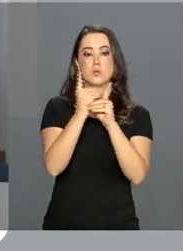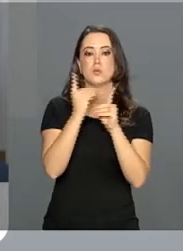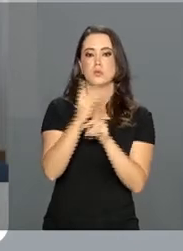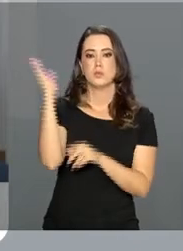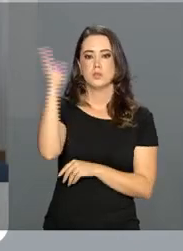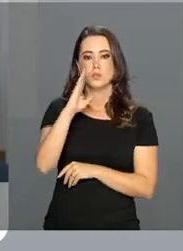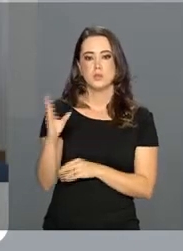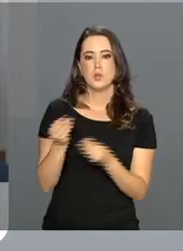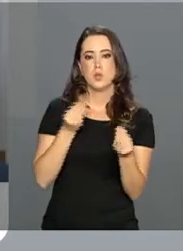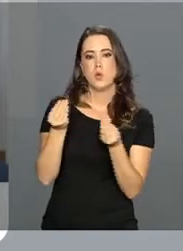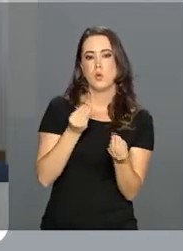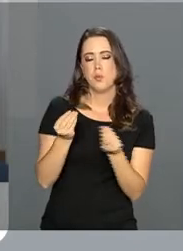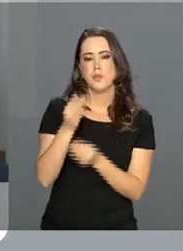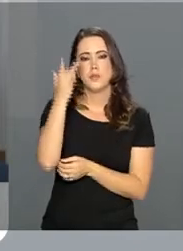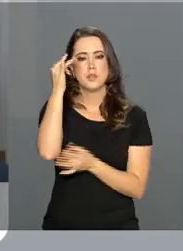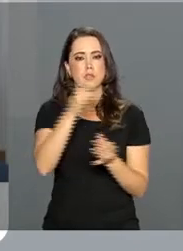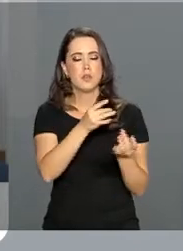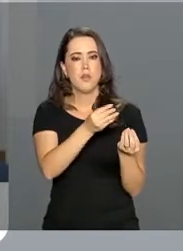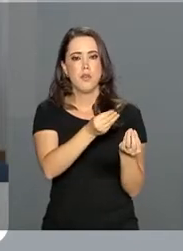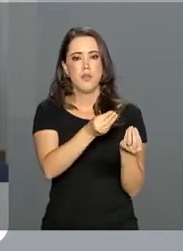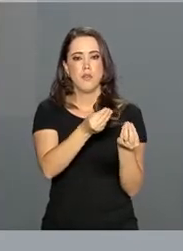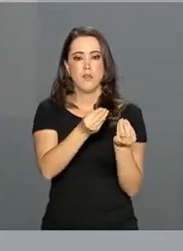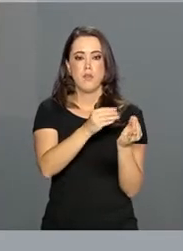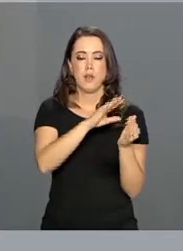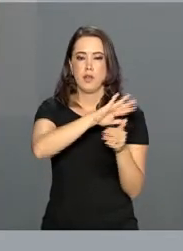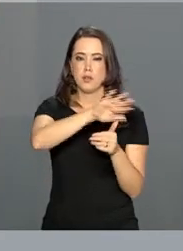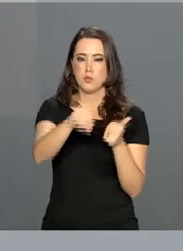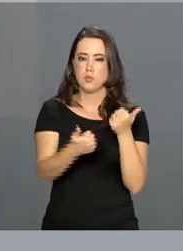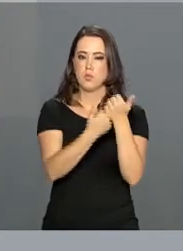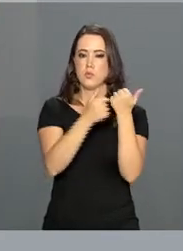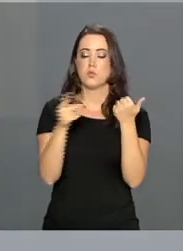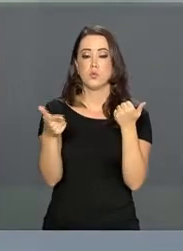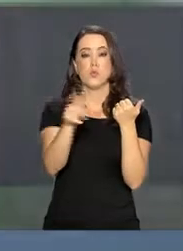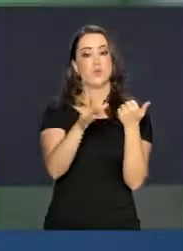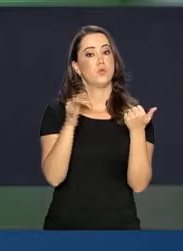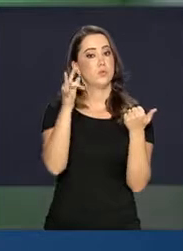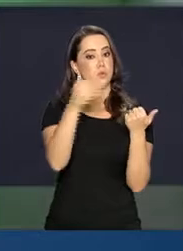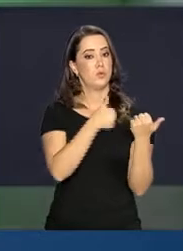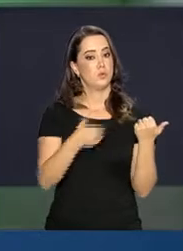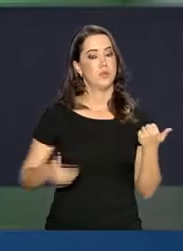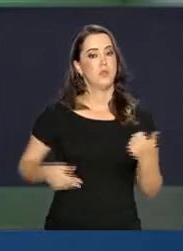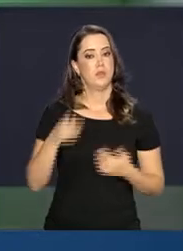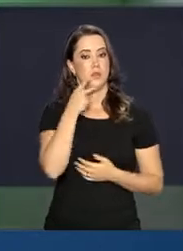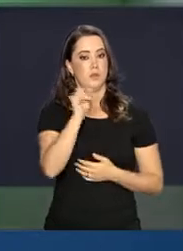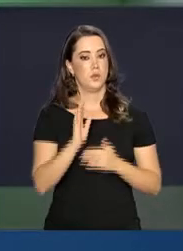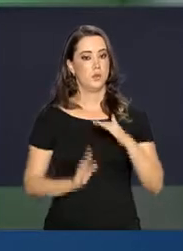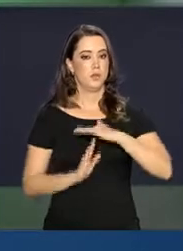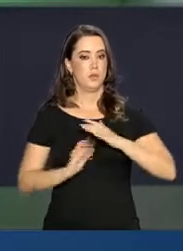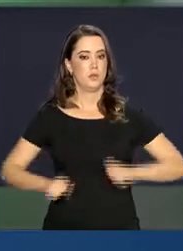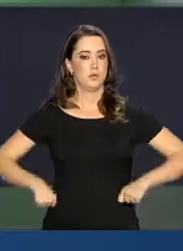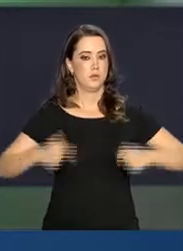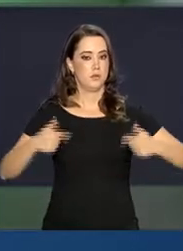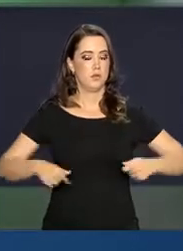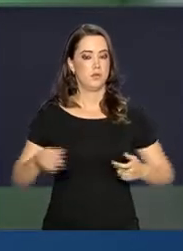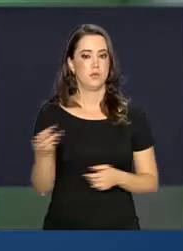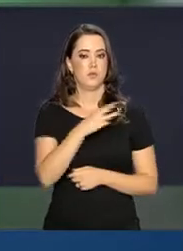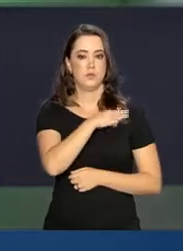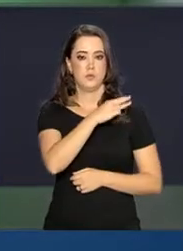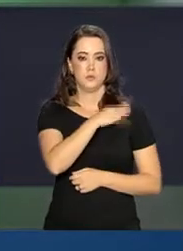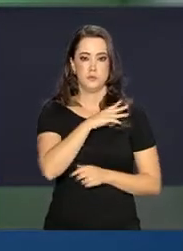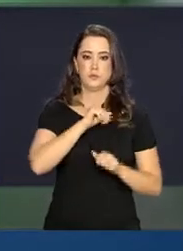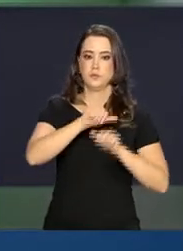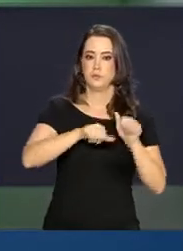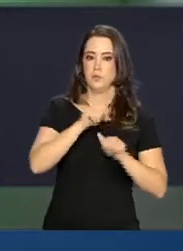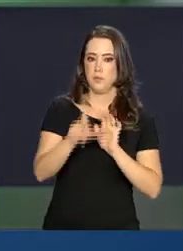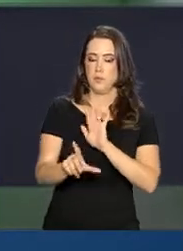como encontrou o Brasil e como vai deixá-lo para o próximo governo. O presidente comentou o teto de gastos, a reforma do ensino médio,